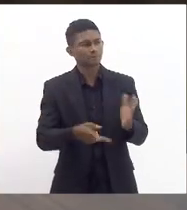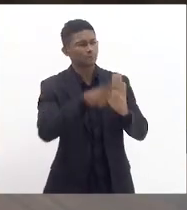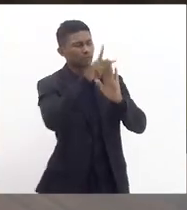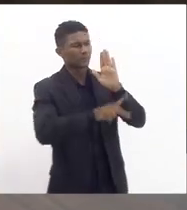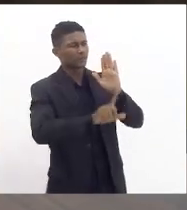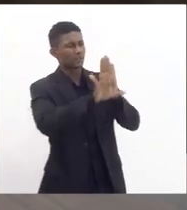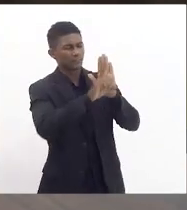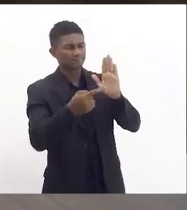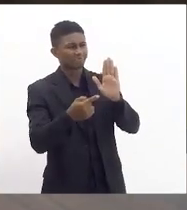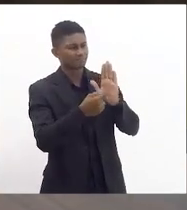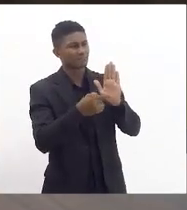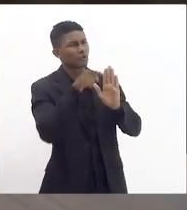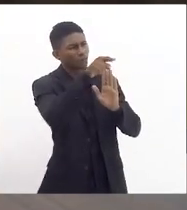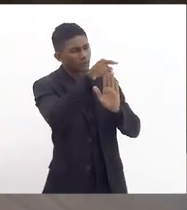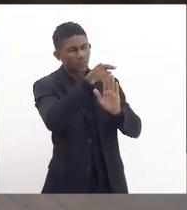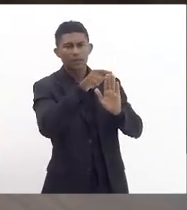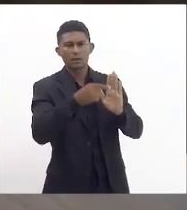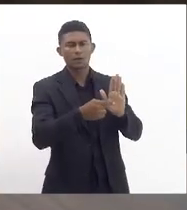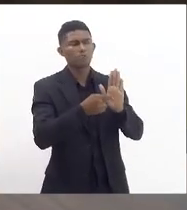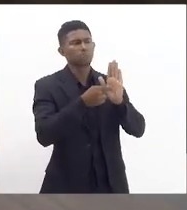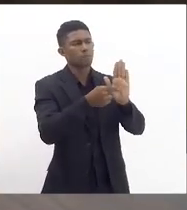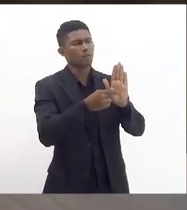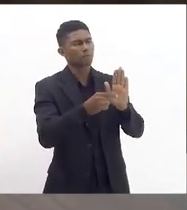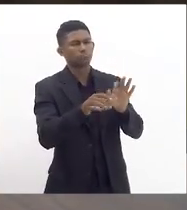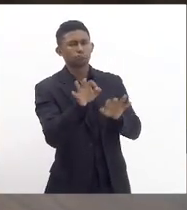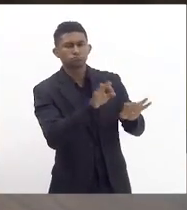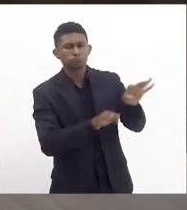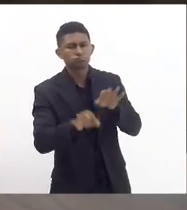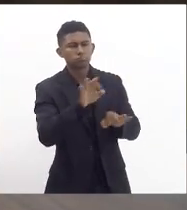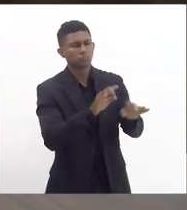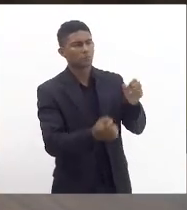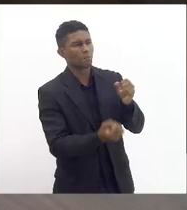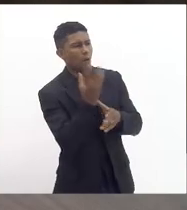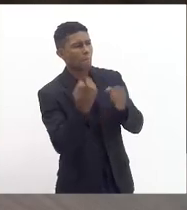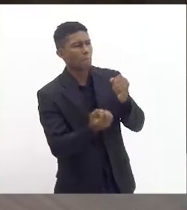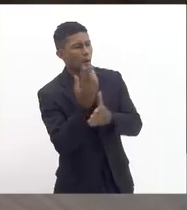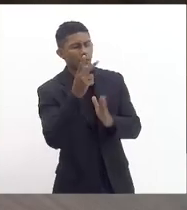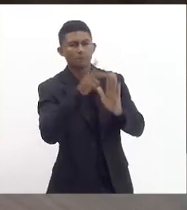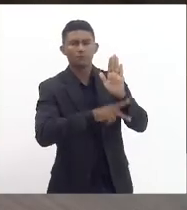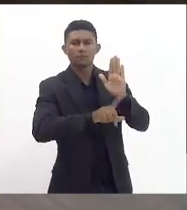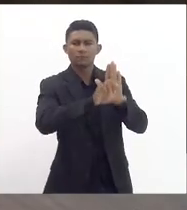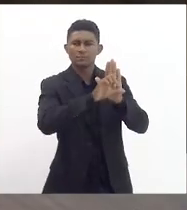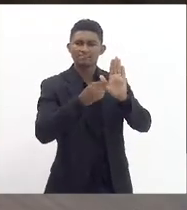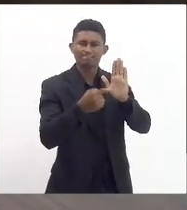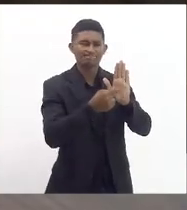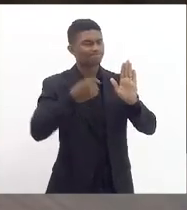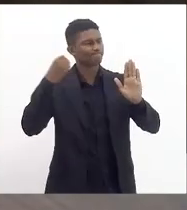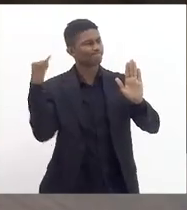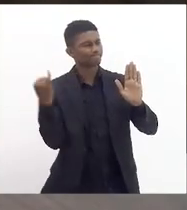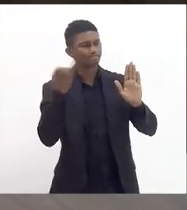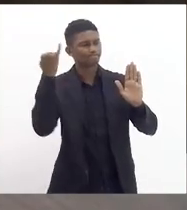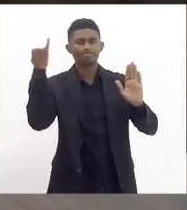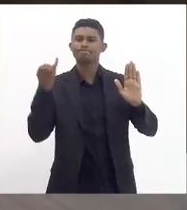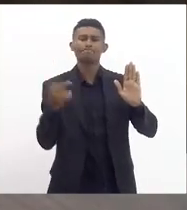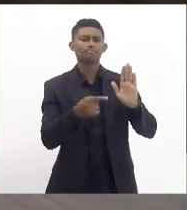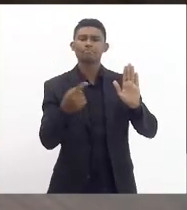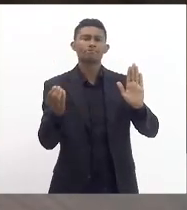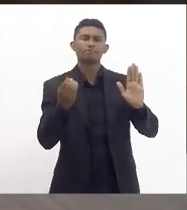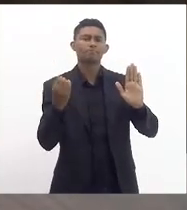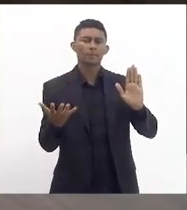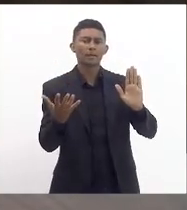hall de projetos que você tem apresentado. Eu acho que são importantes, porque contribuem para destravar, né,